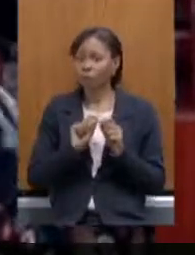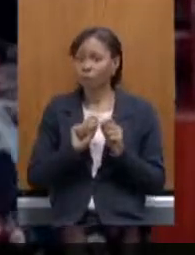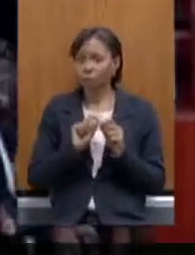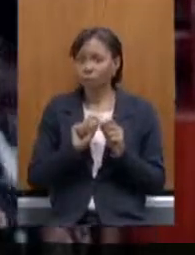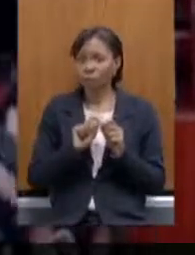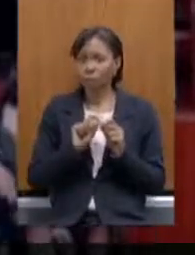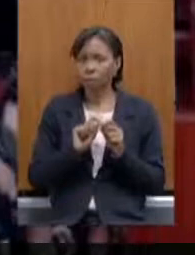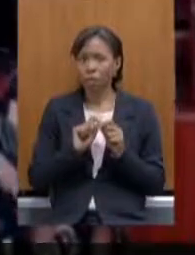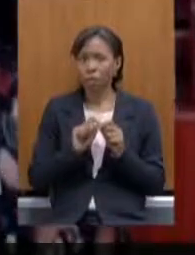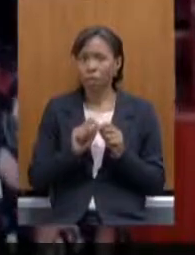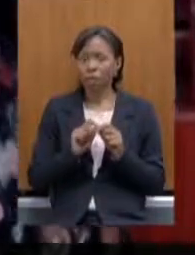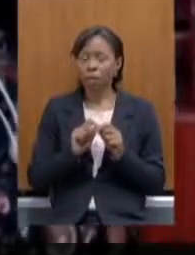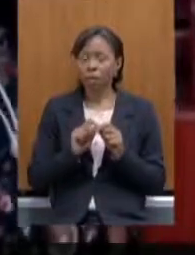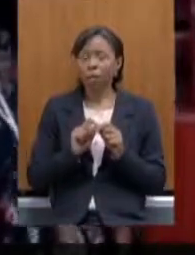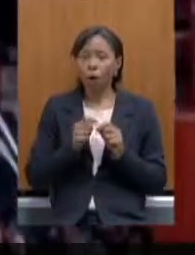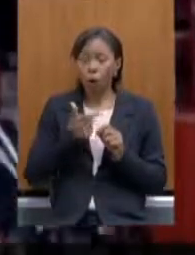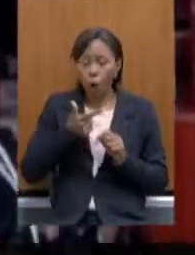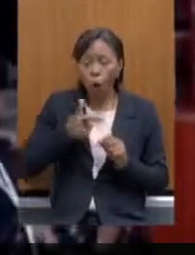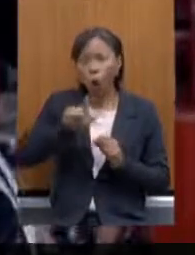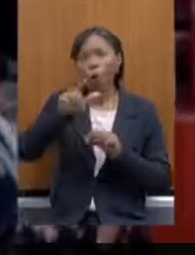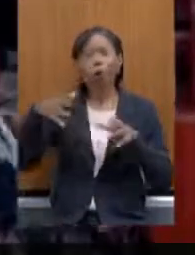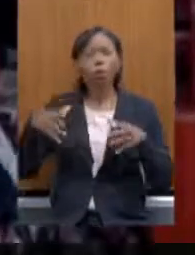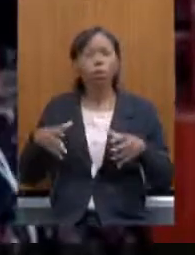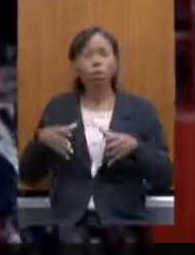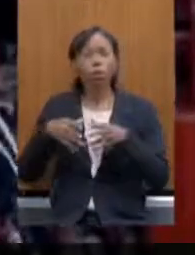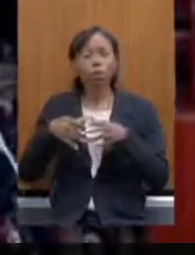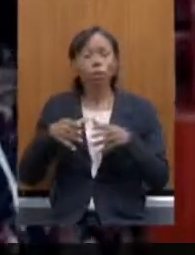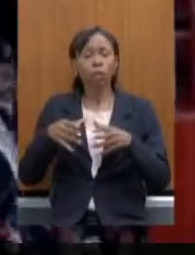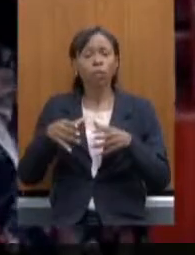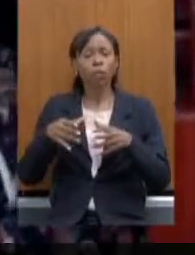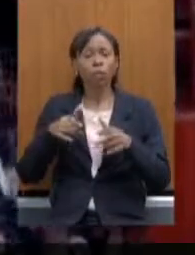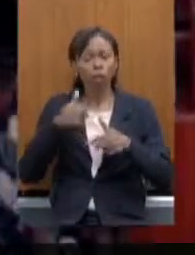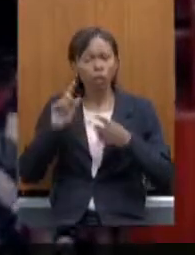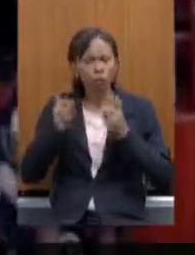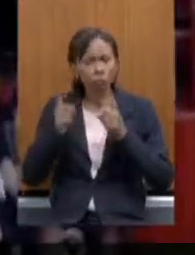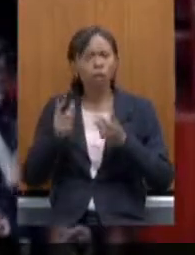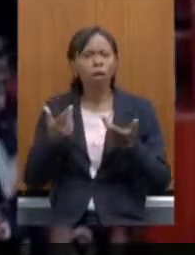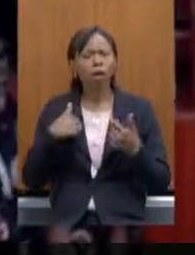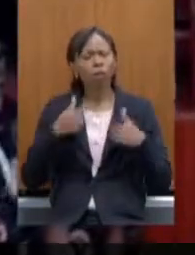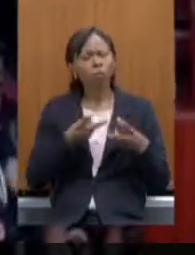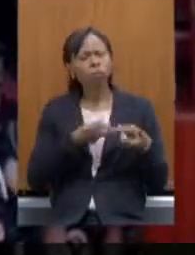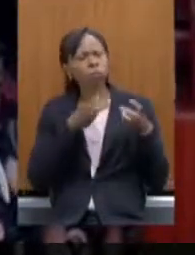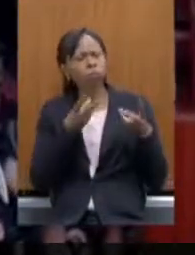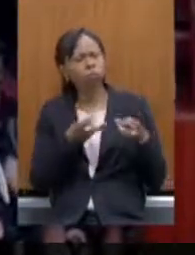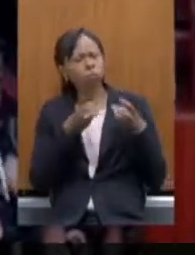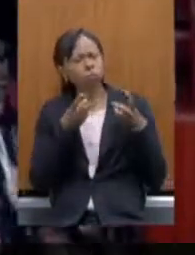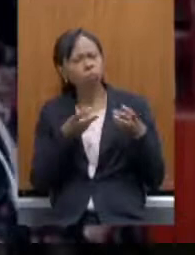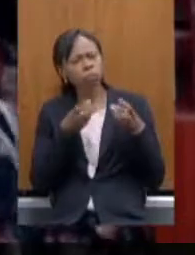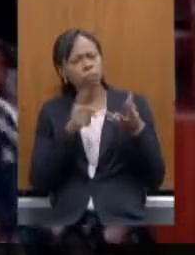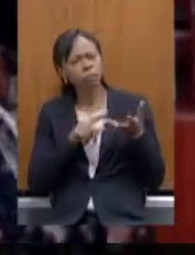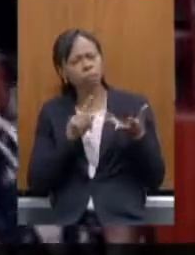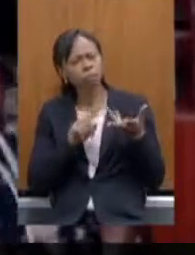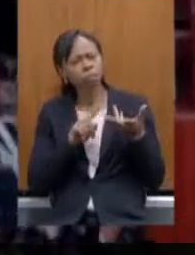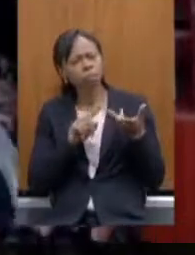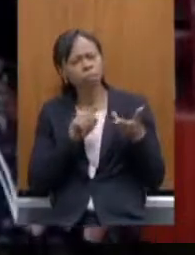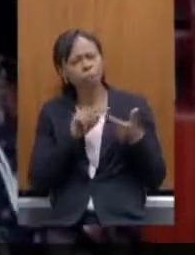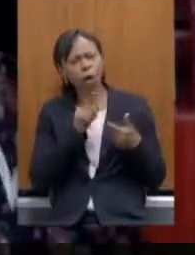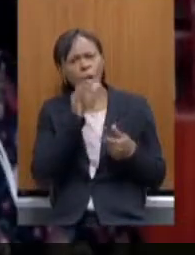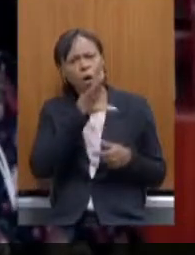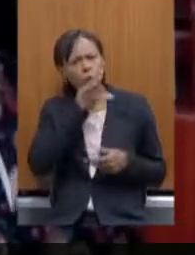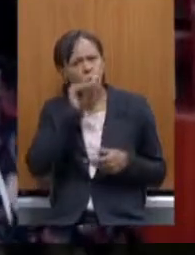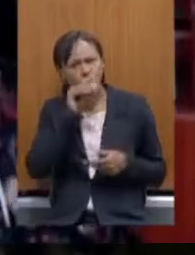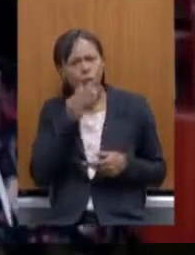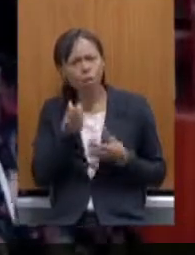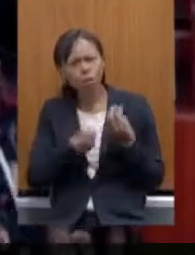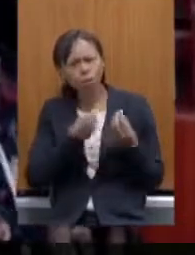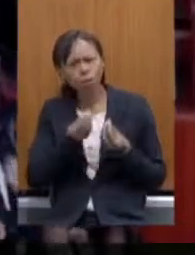a próxima comissão estou ouvindo atentamente todas as contribuições dos servidores nós poderemos fazer um